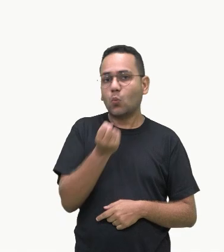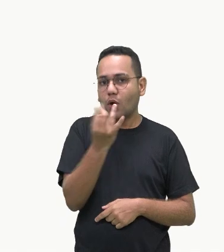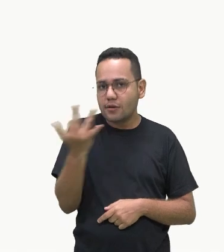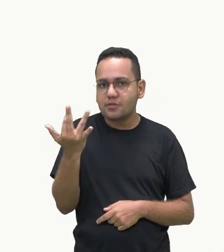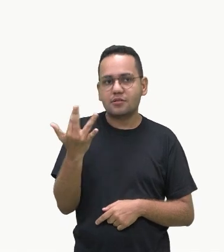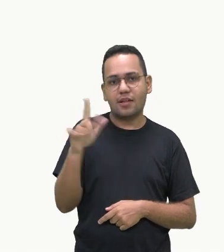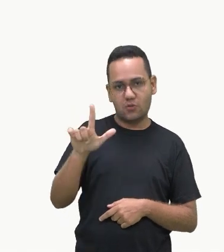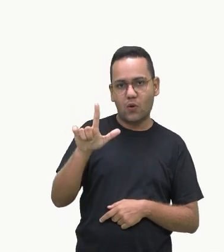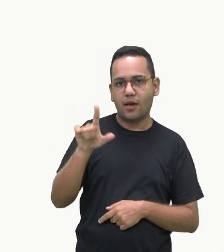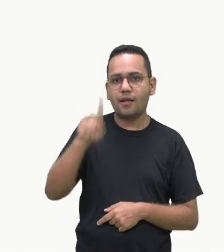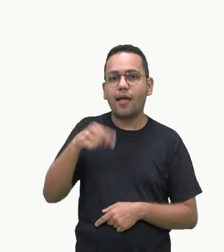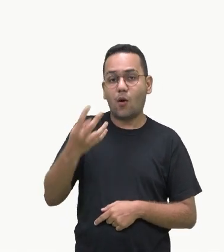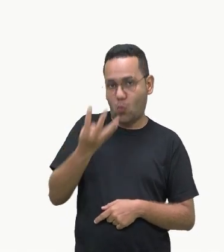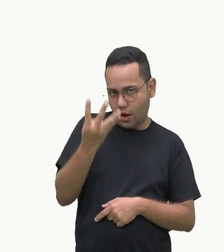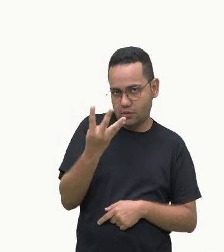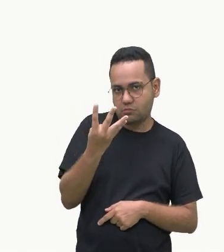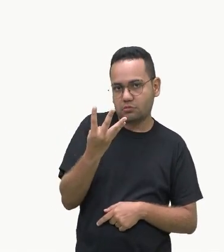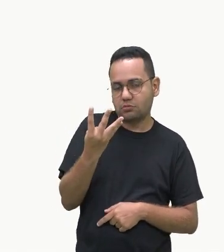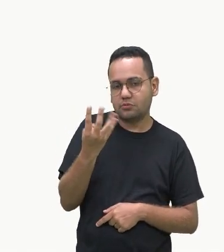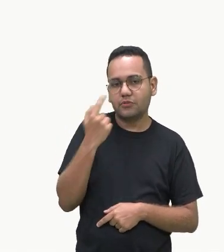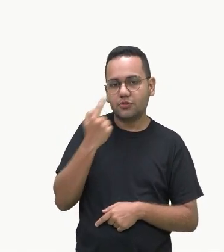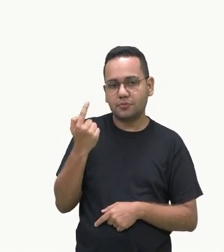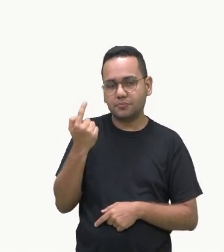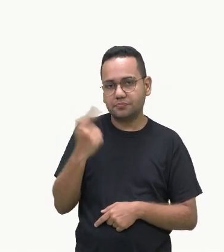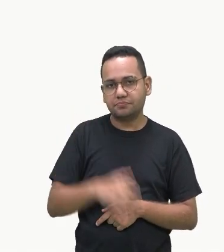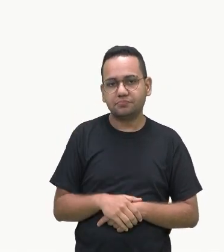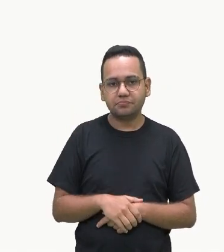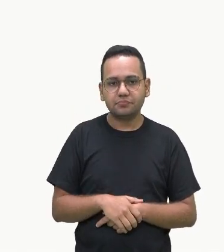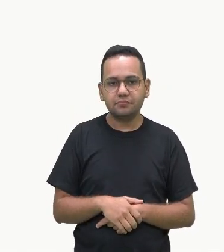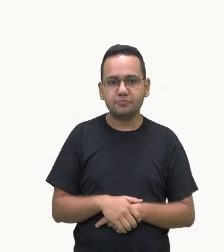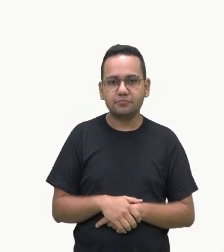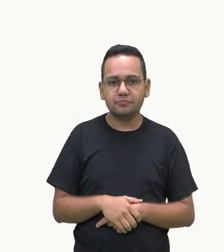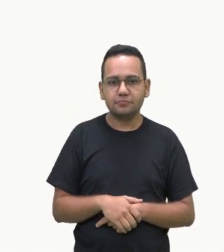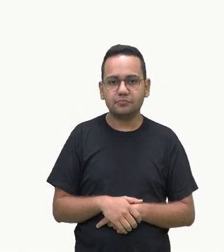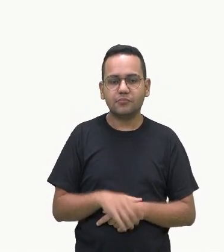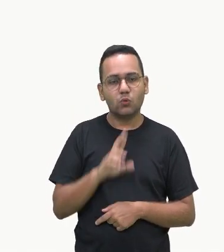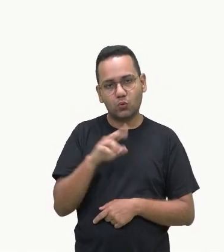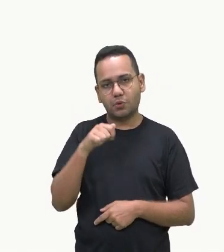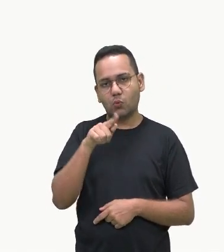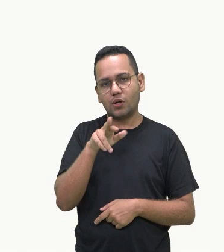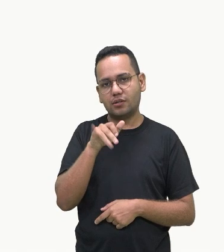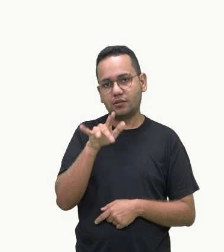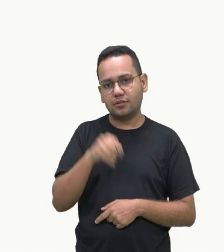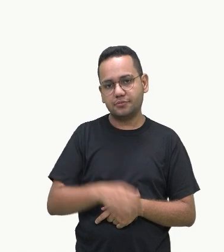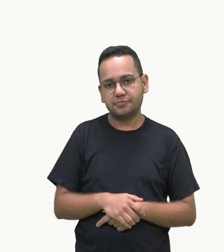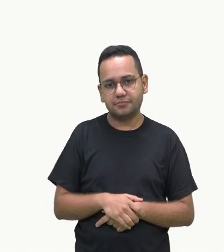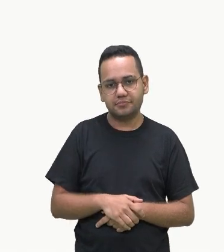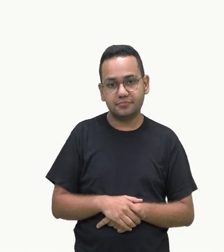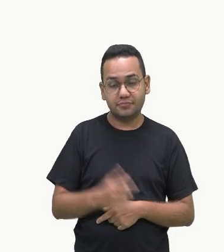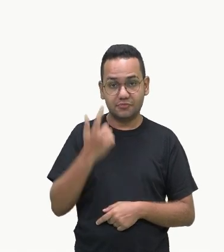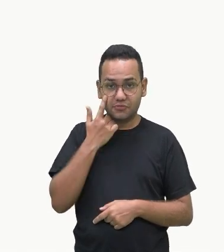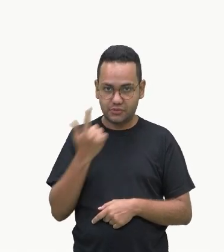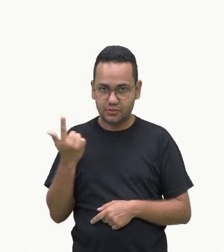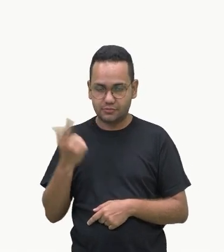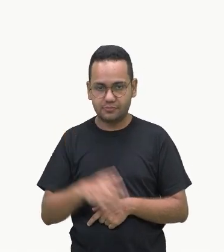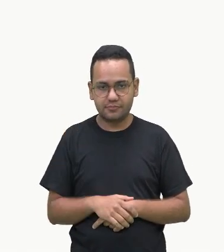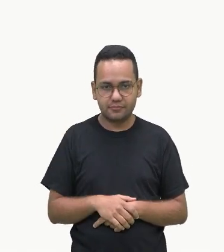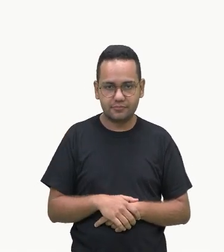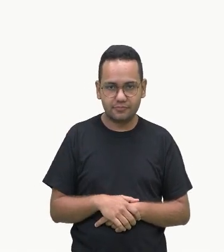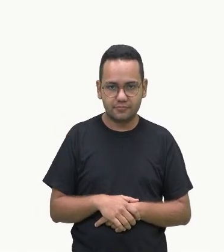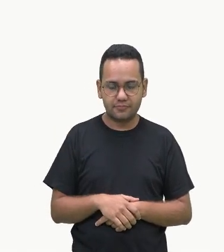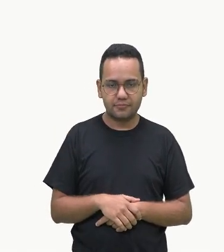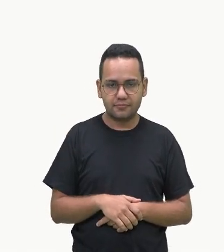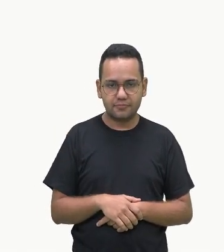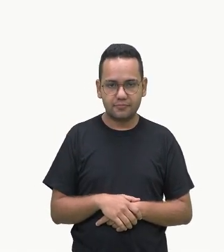lados, nós temos um quadrilátero. E avançando aqui, nós temos um polígono, ó, que eu estou destacando agora para